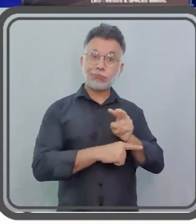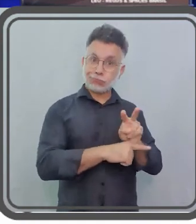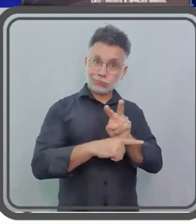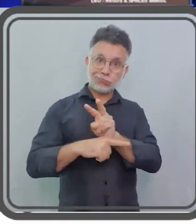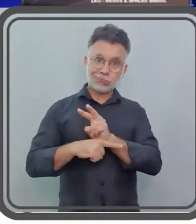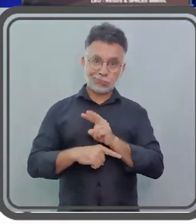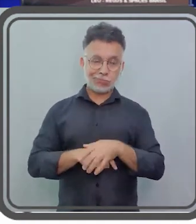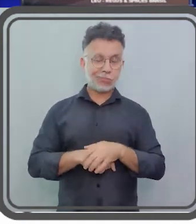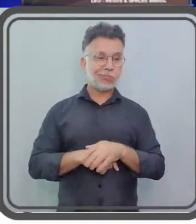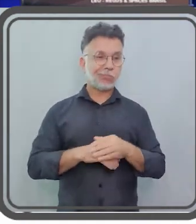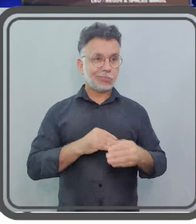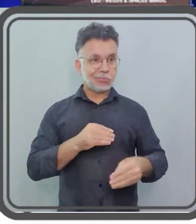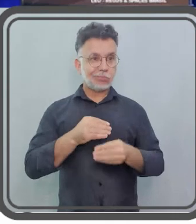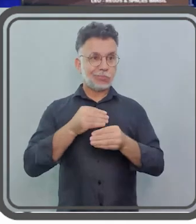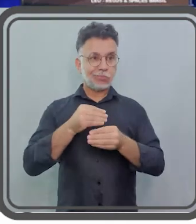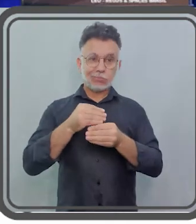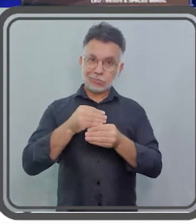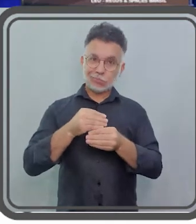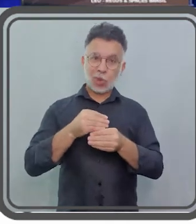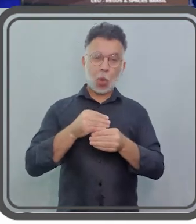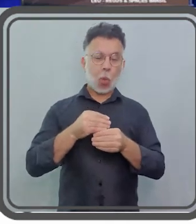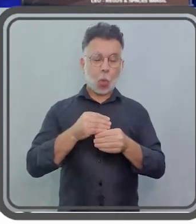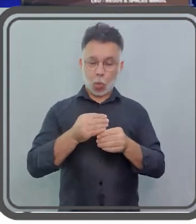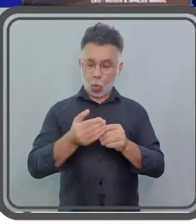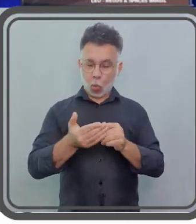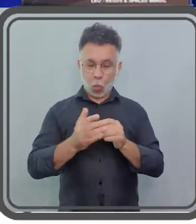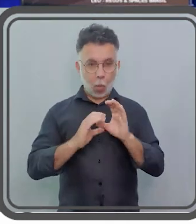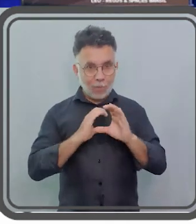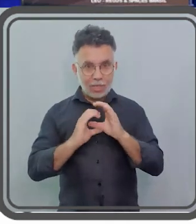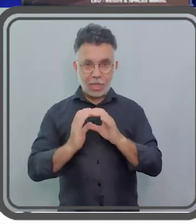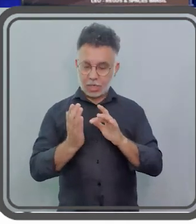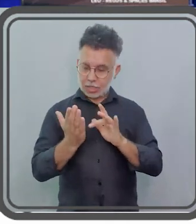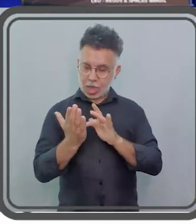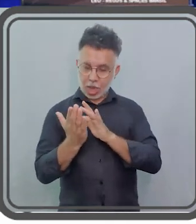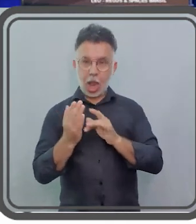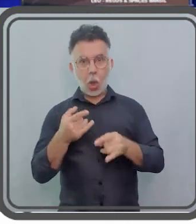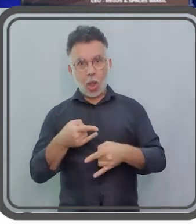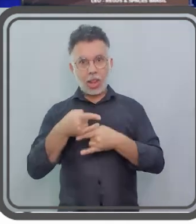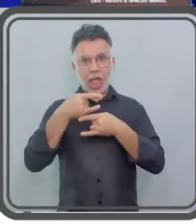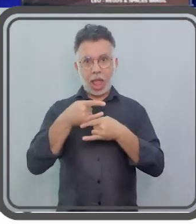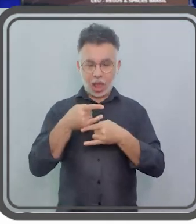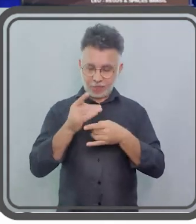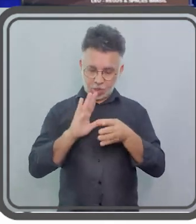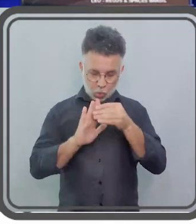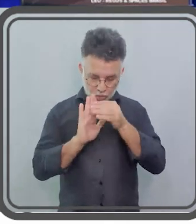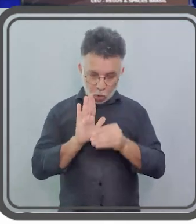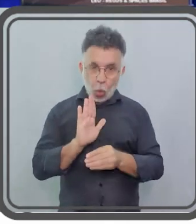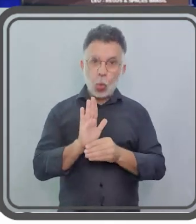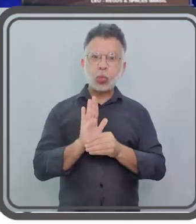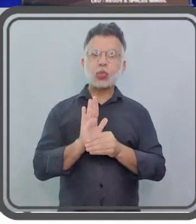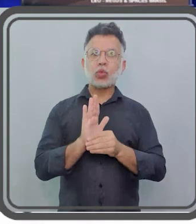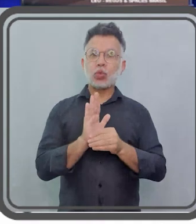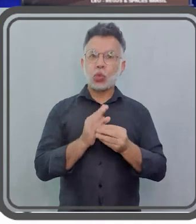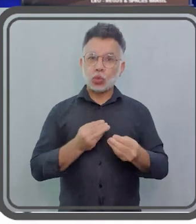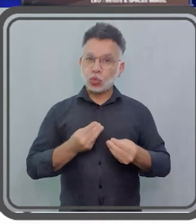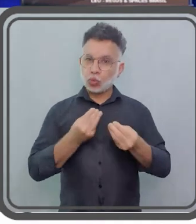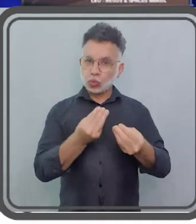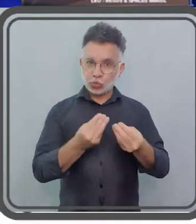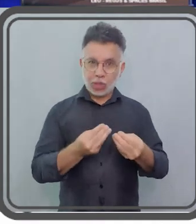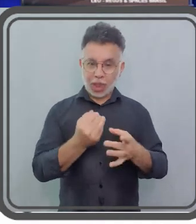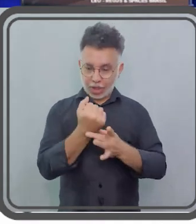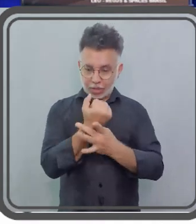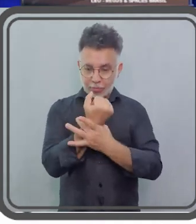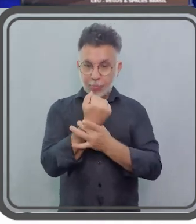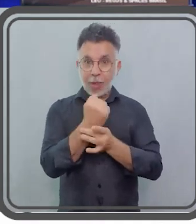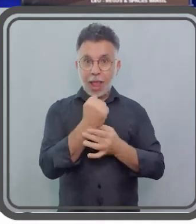Sendo implementadas com programas de comunicação, lives, conteúdo sendo disponibilizado, as pulseiras